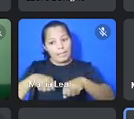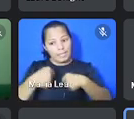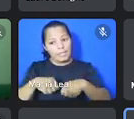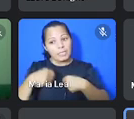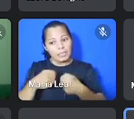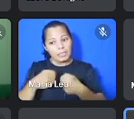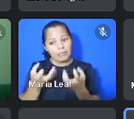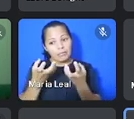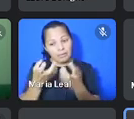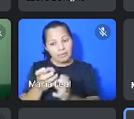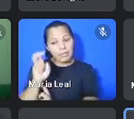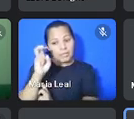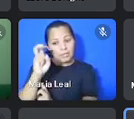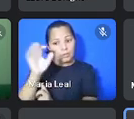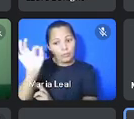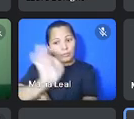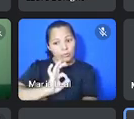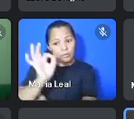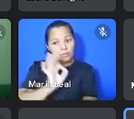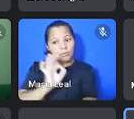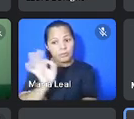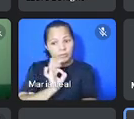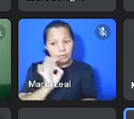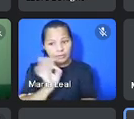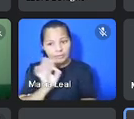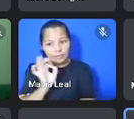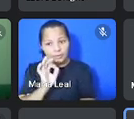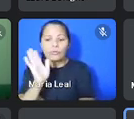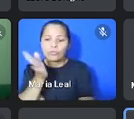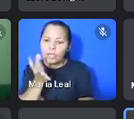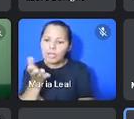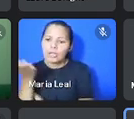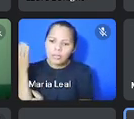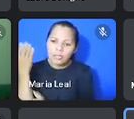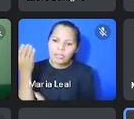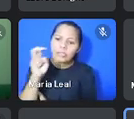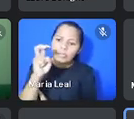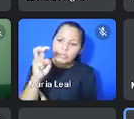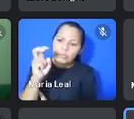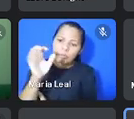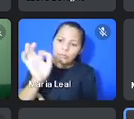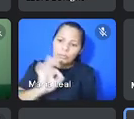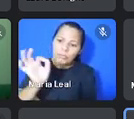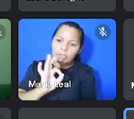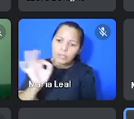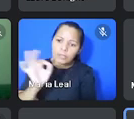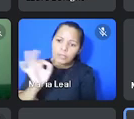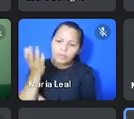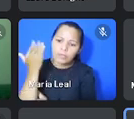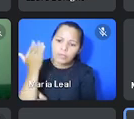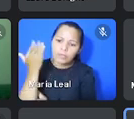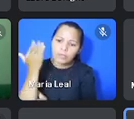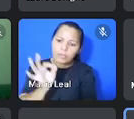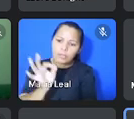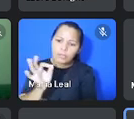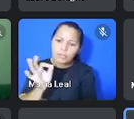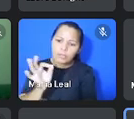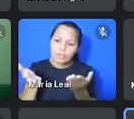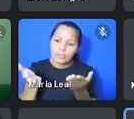em cima dos 5% que eu já ganhei porque eu estou pagando à vista. Então, eu vou pegar o